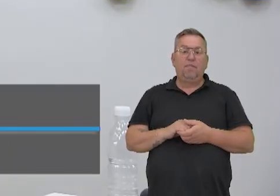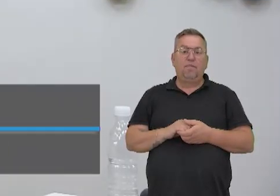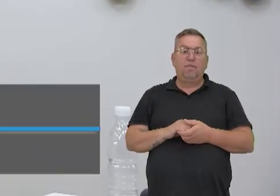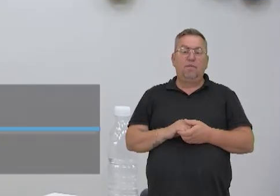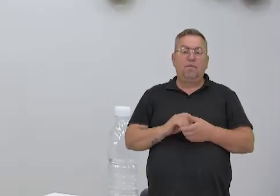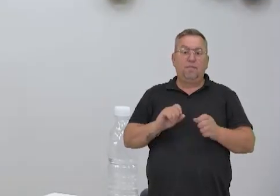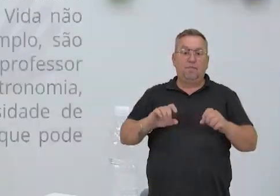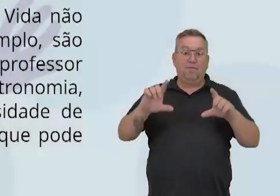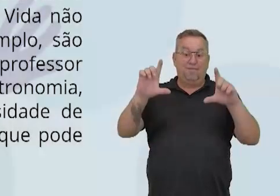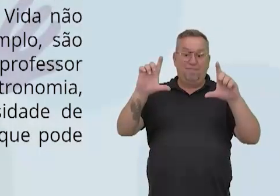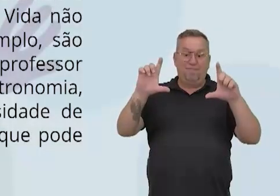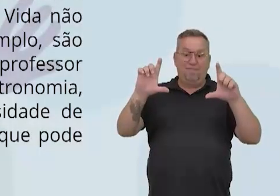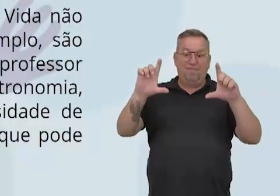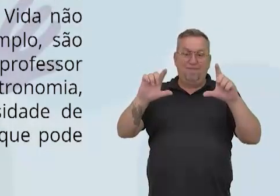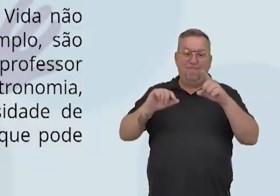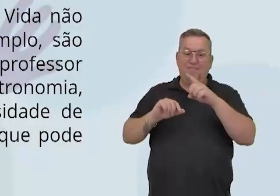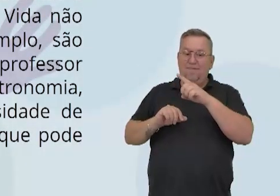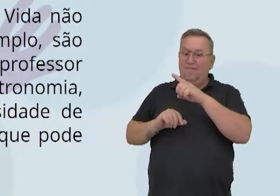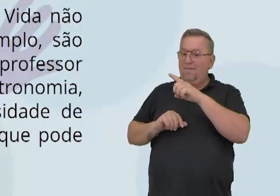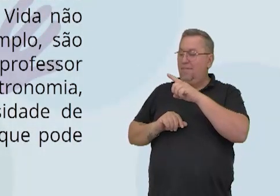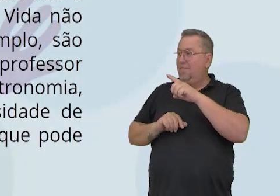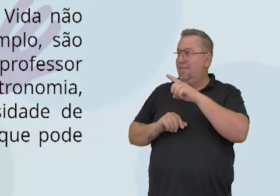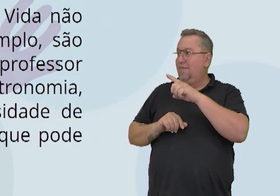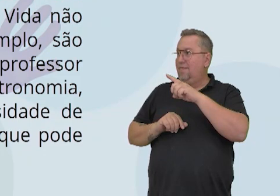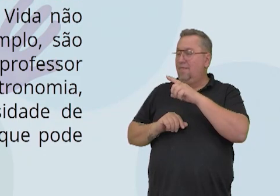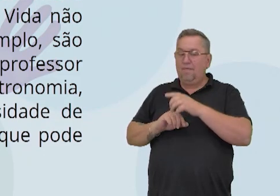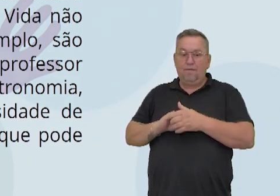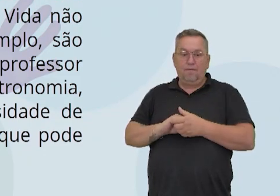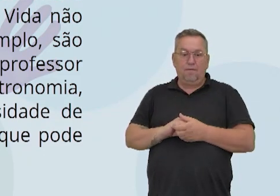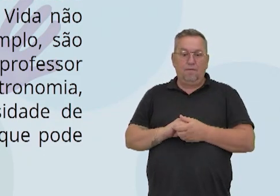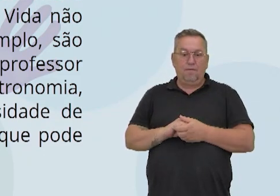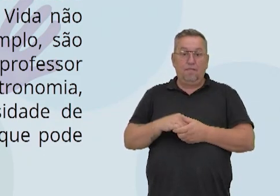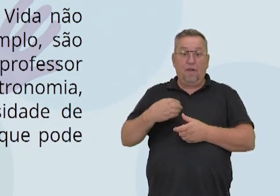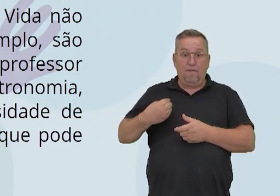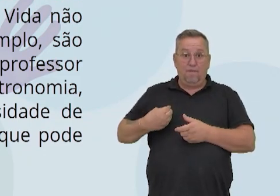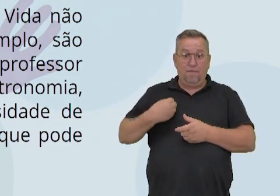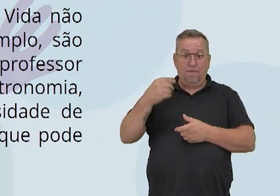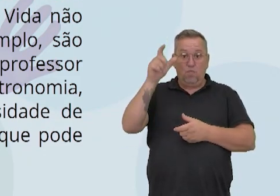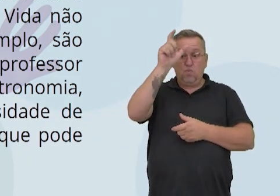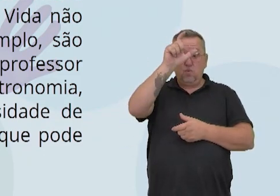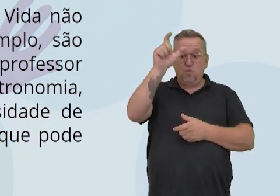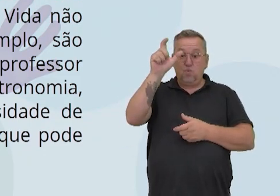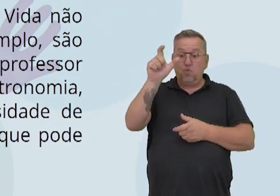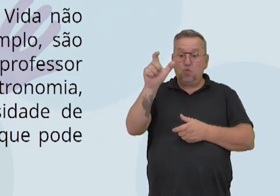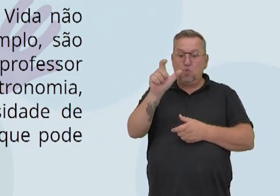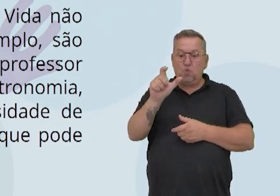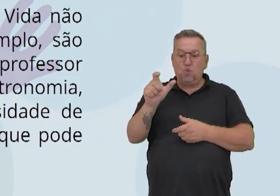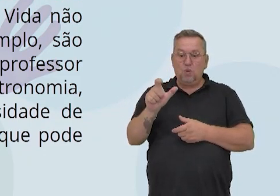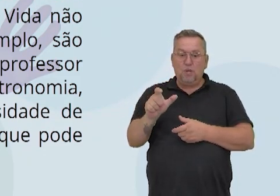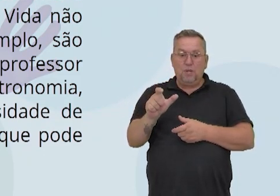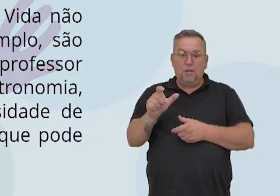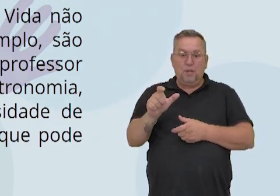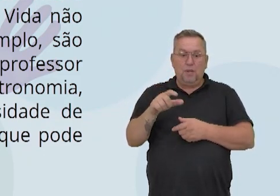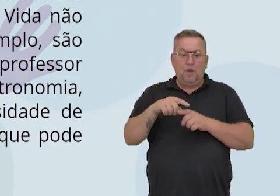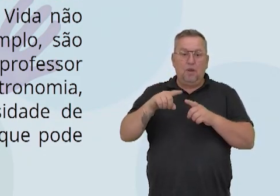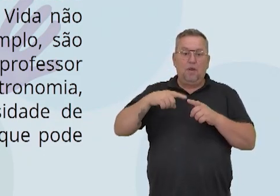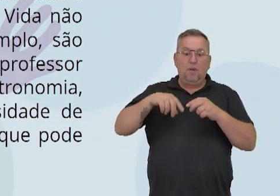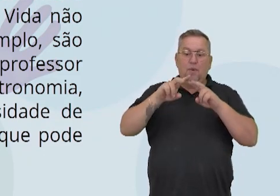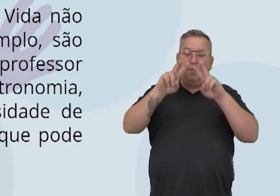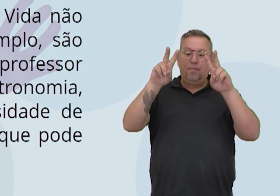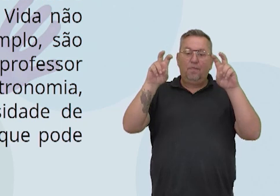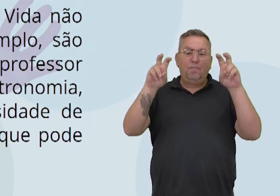Pode pôr a tela para eles, por favor. Vamos lá. Vida extraterrestre? Então, esse título aí,